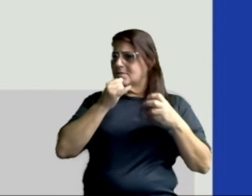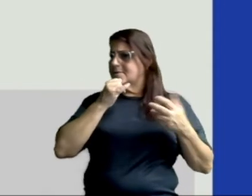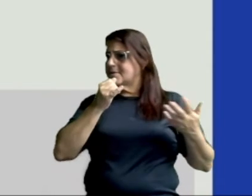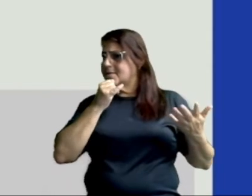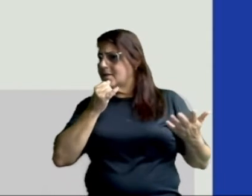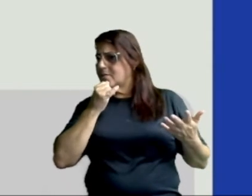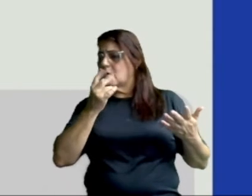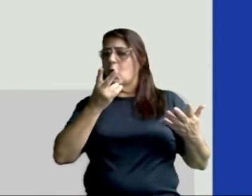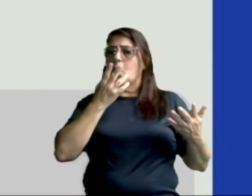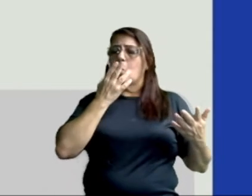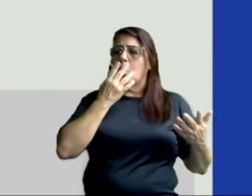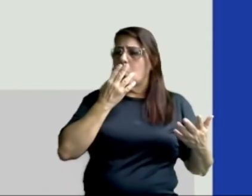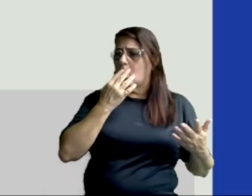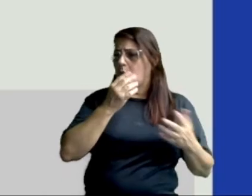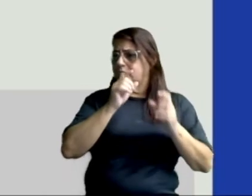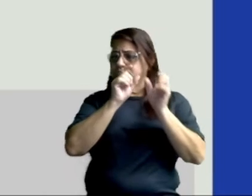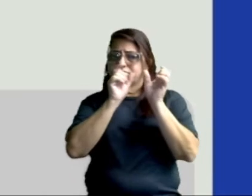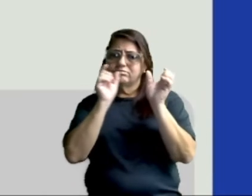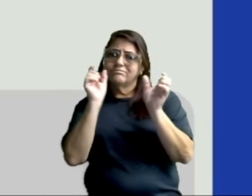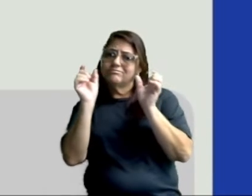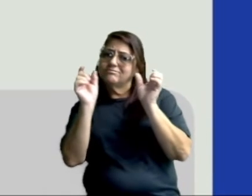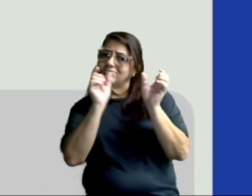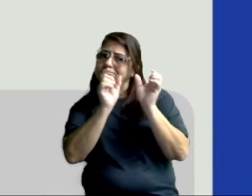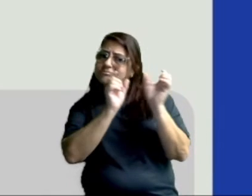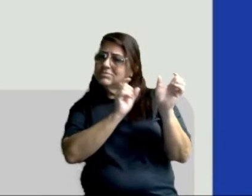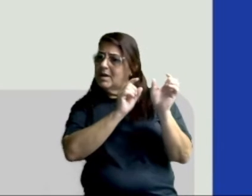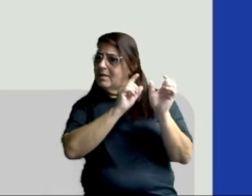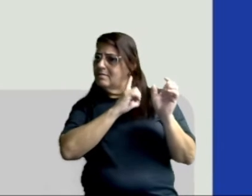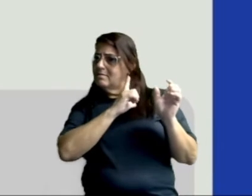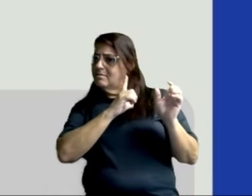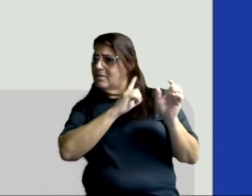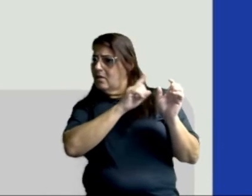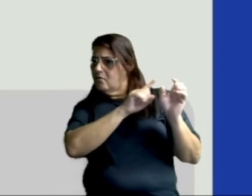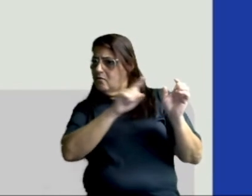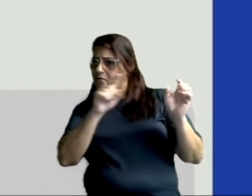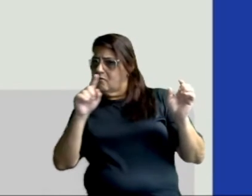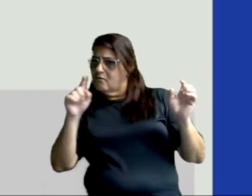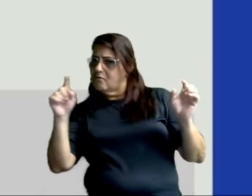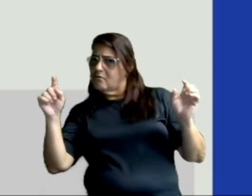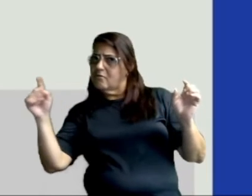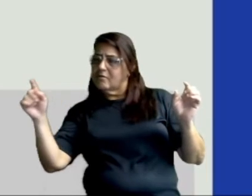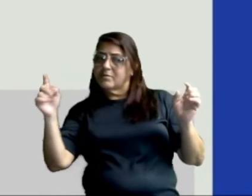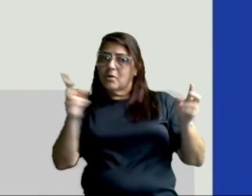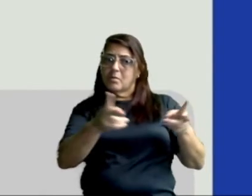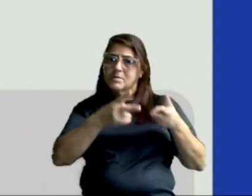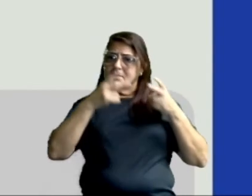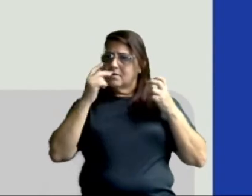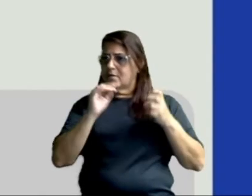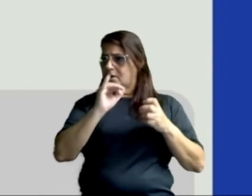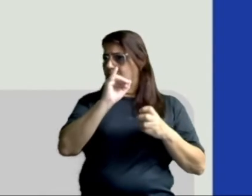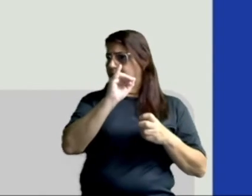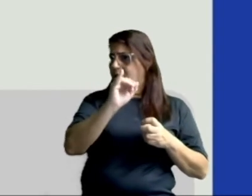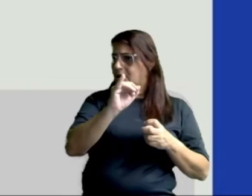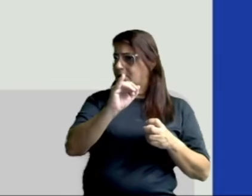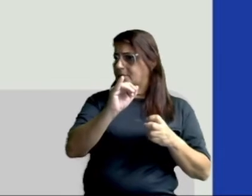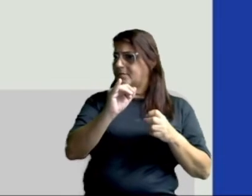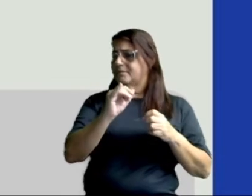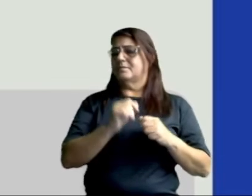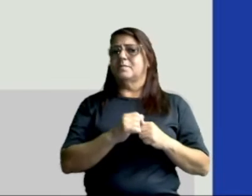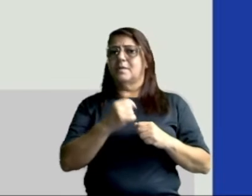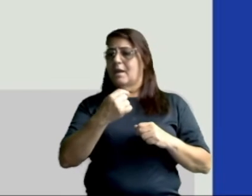cada cor que está acima, as palavrinhas estão abaixo grifadas exatamente para você acompanhar. I,